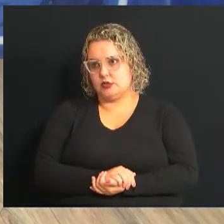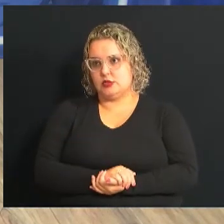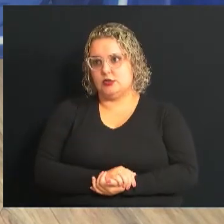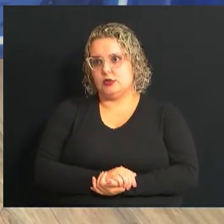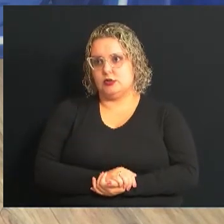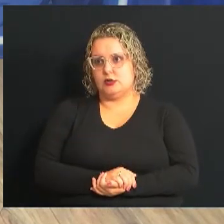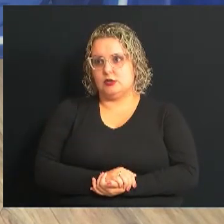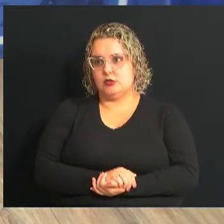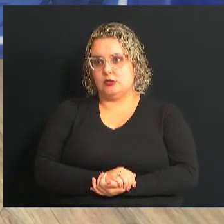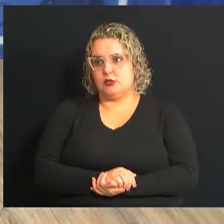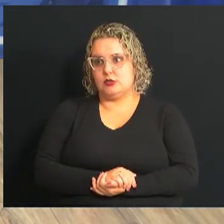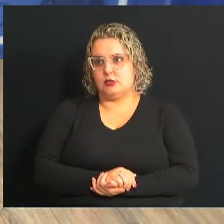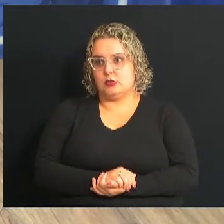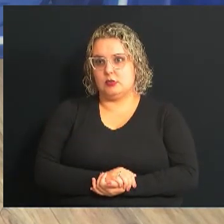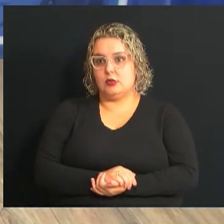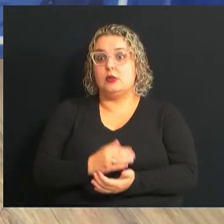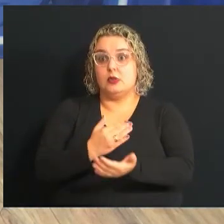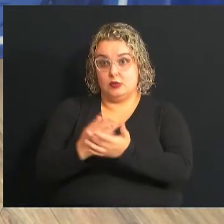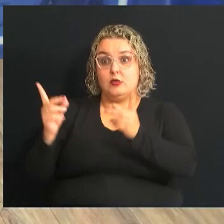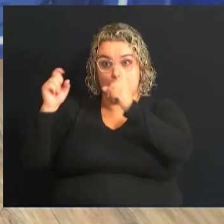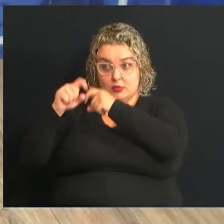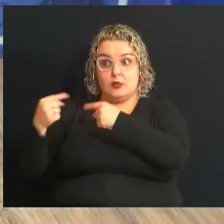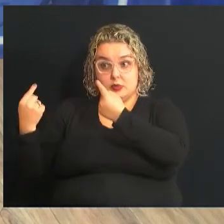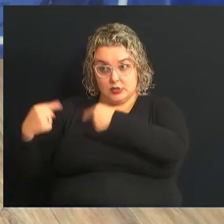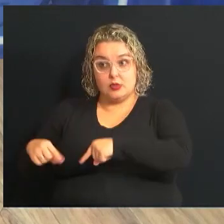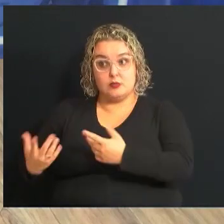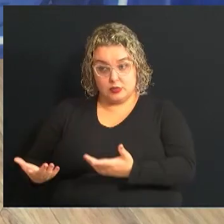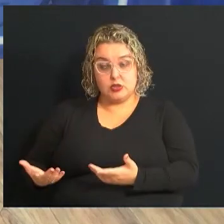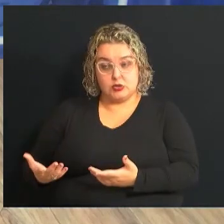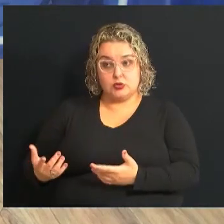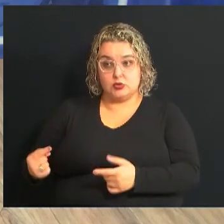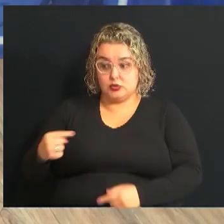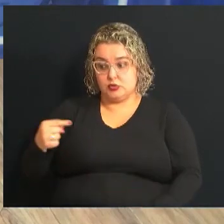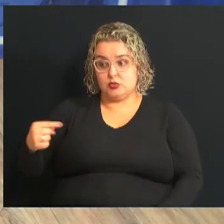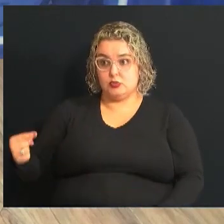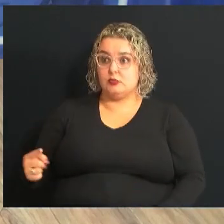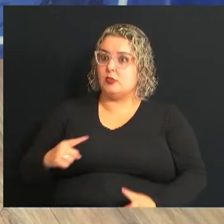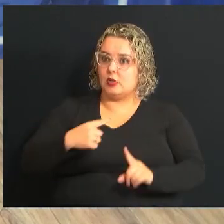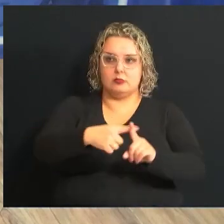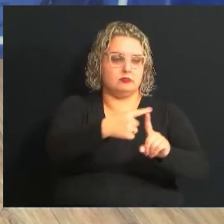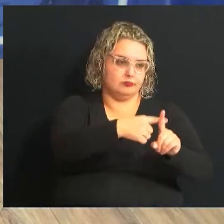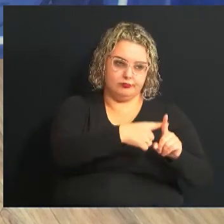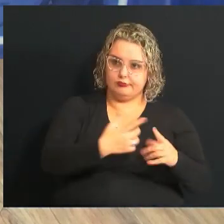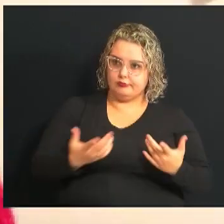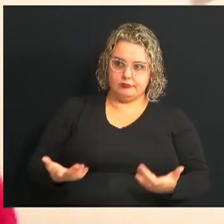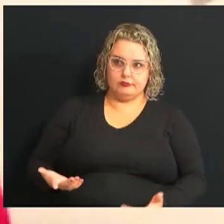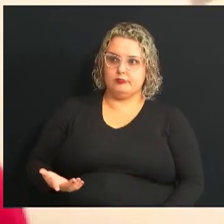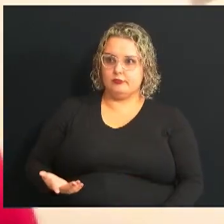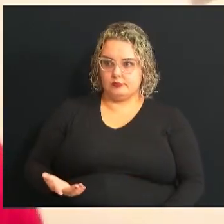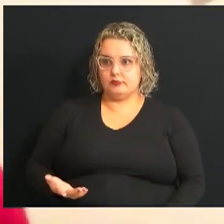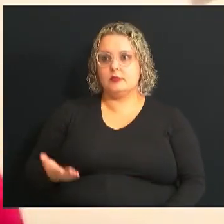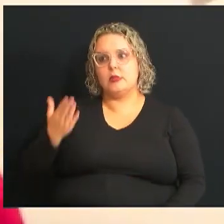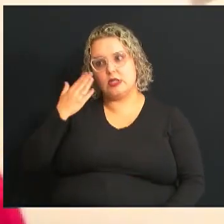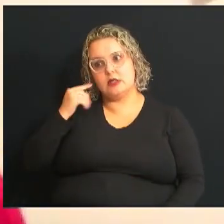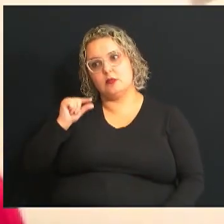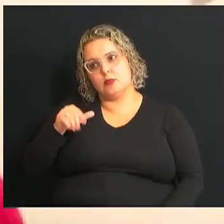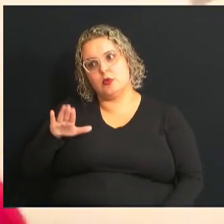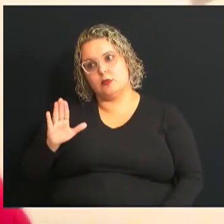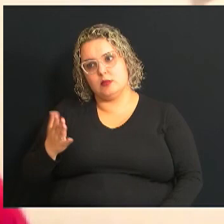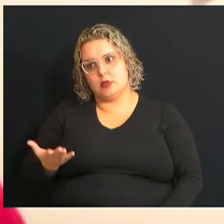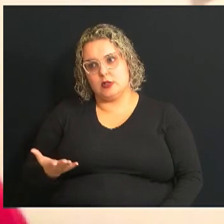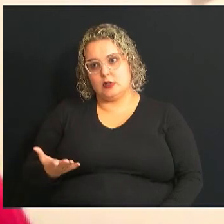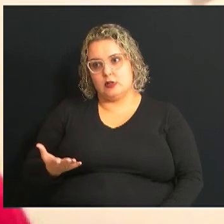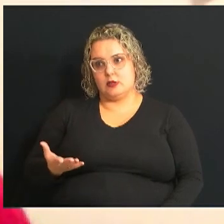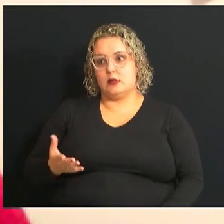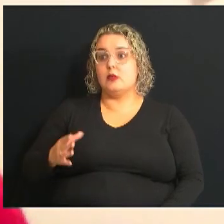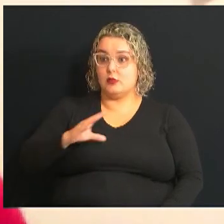Eu acho que eu vou começar pelos desafios, né? Porque os pontos positivos a gente sabe um pouco mais, mas eu gostei que você falou